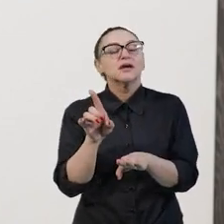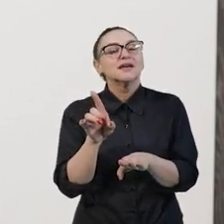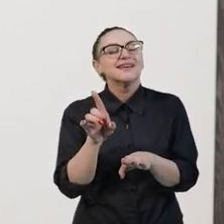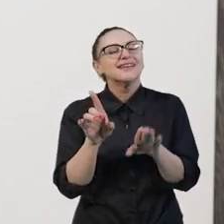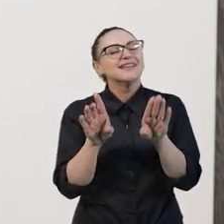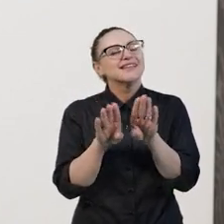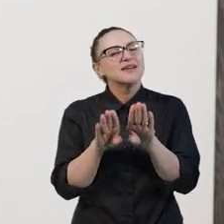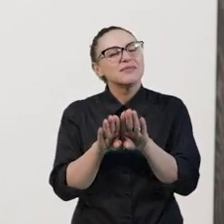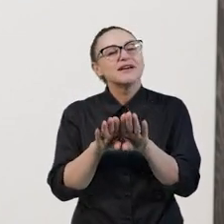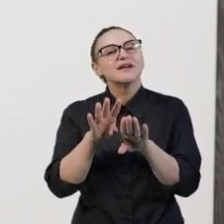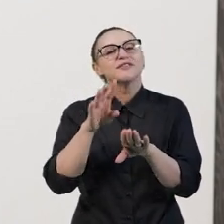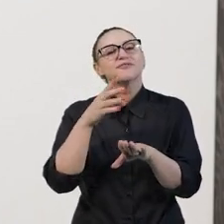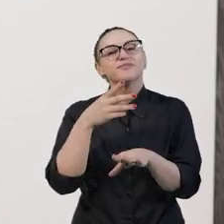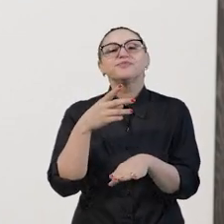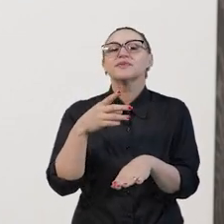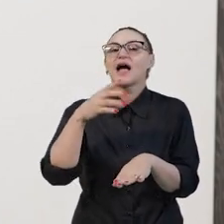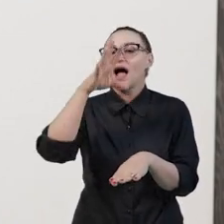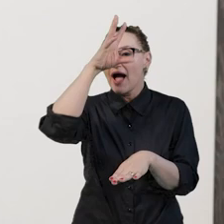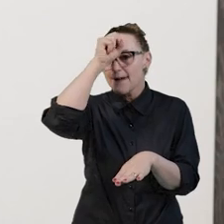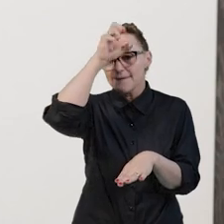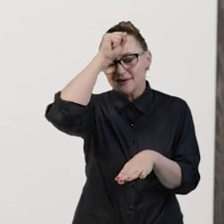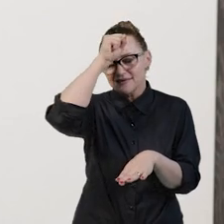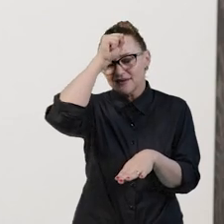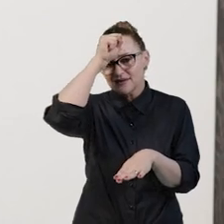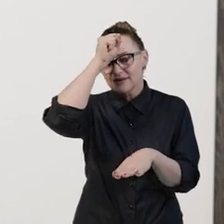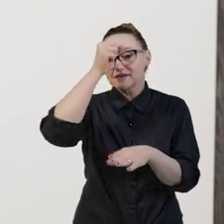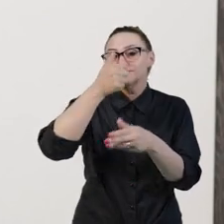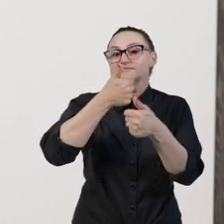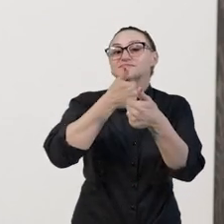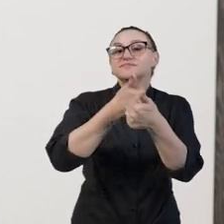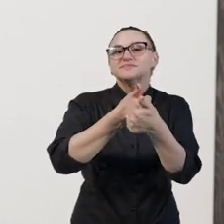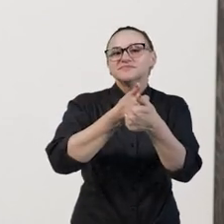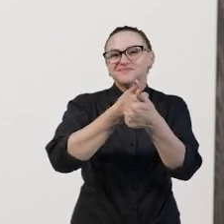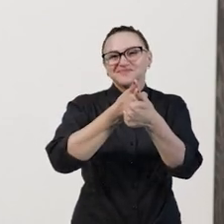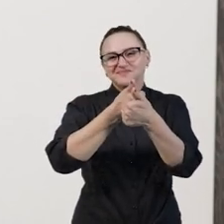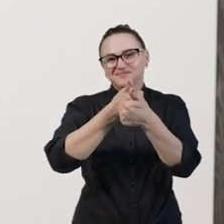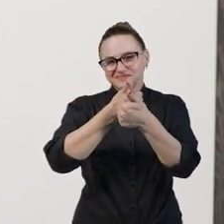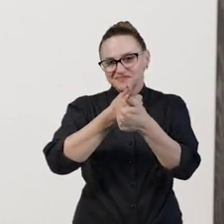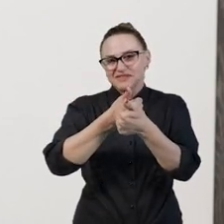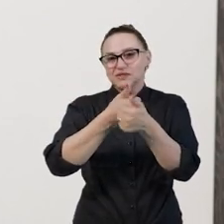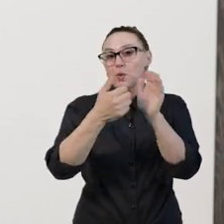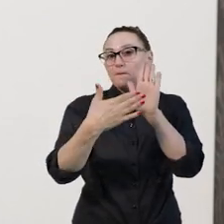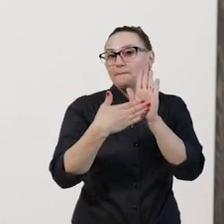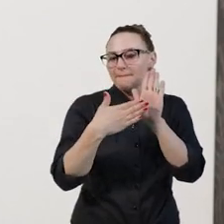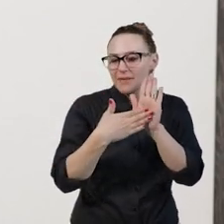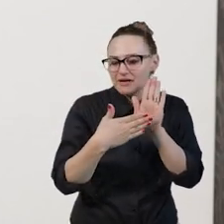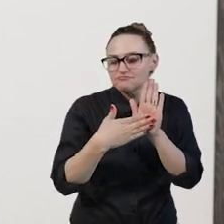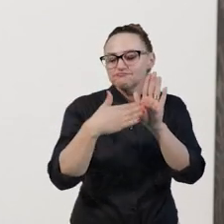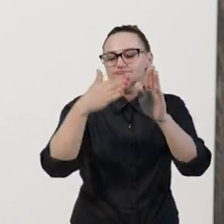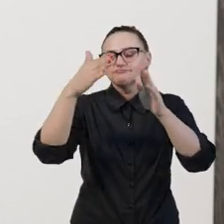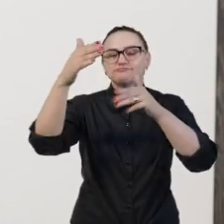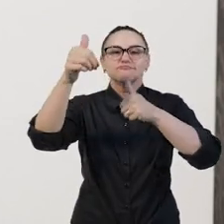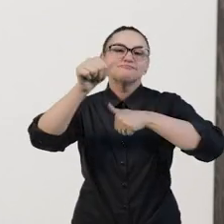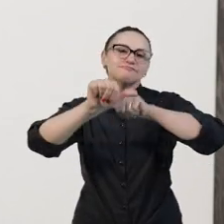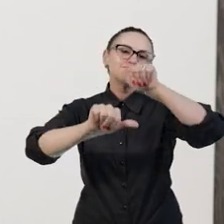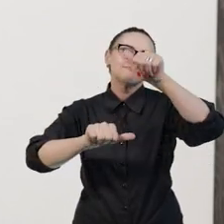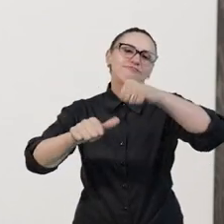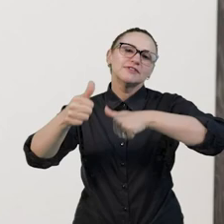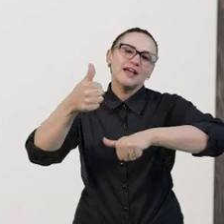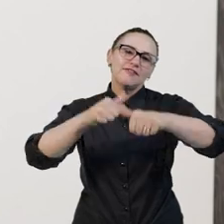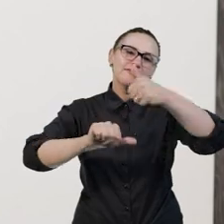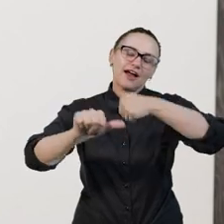irão aprender ou se aproximar de orientações sobre o planejamento e avaliação de